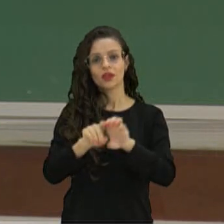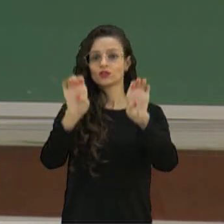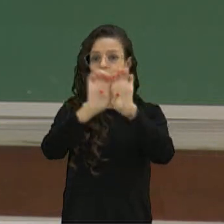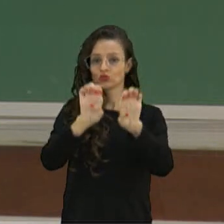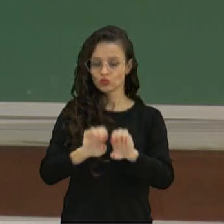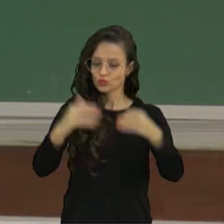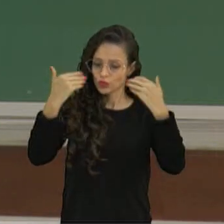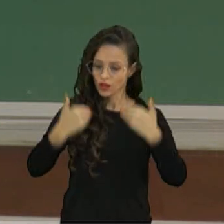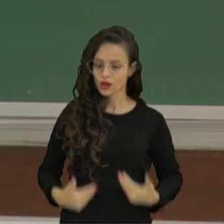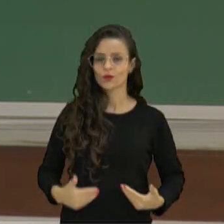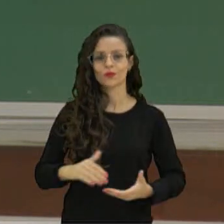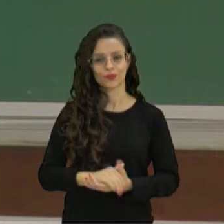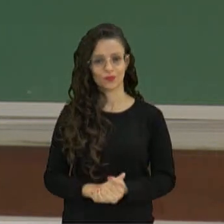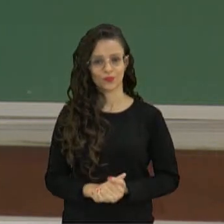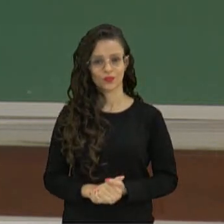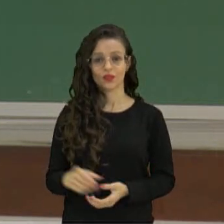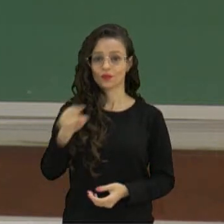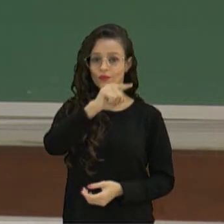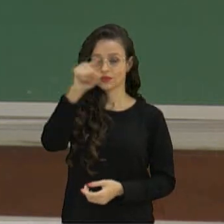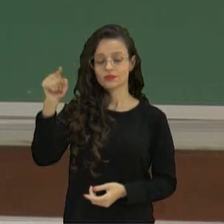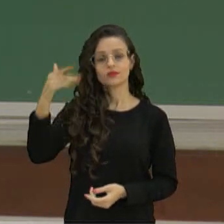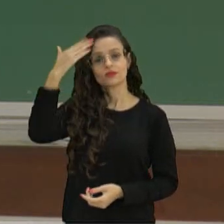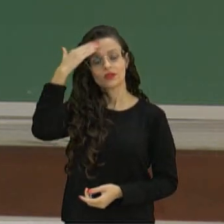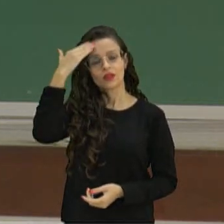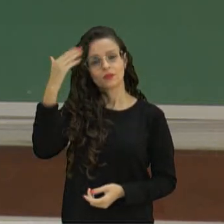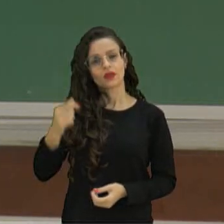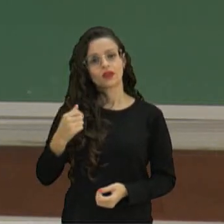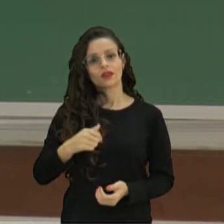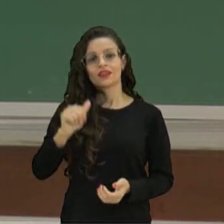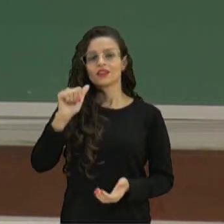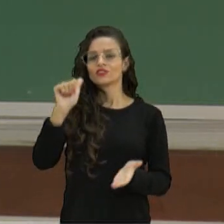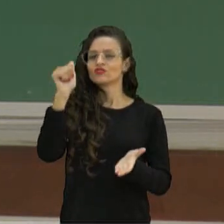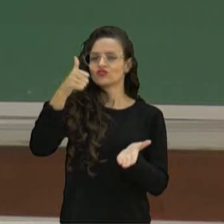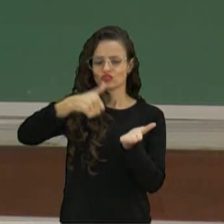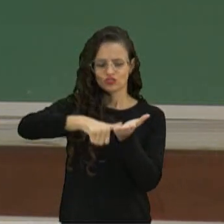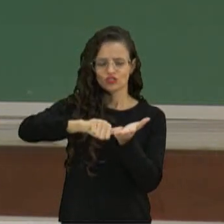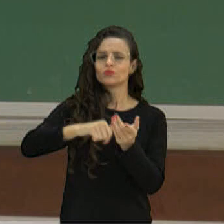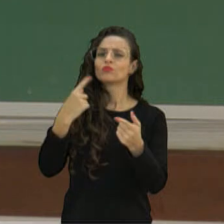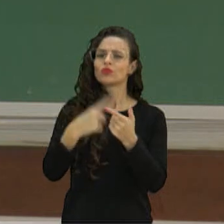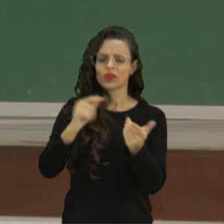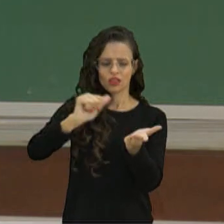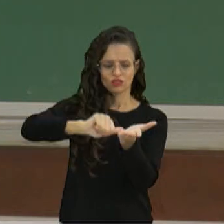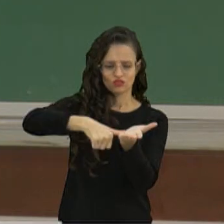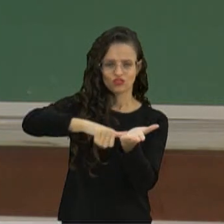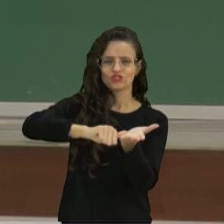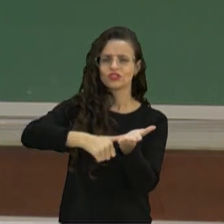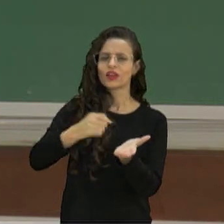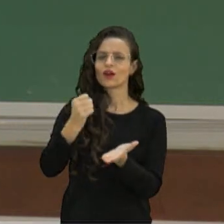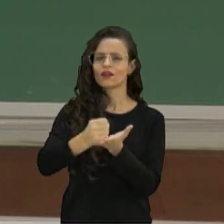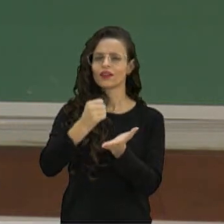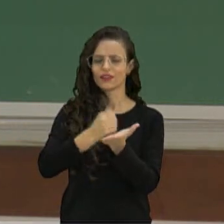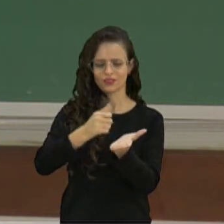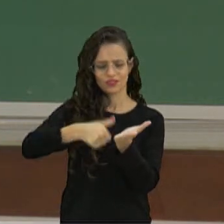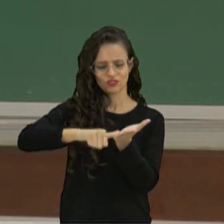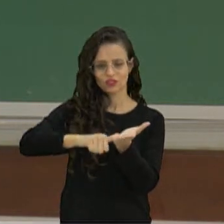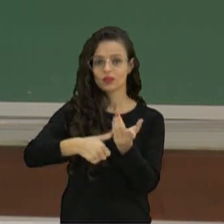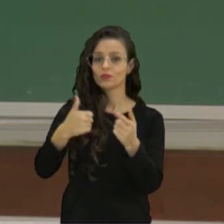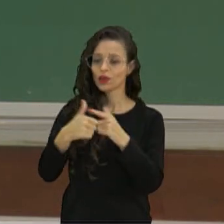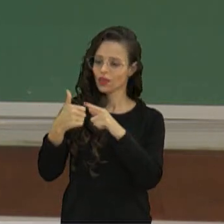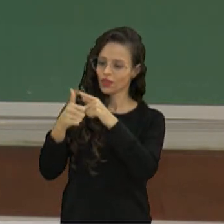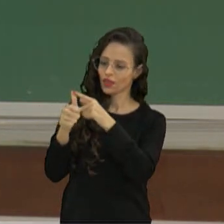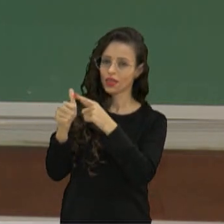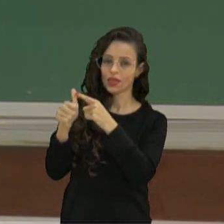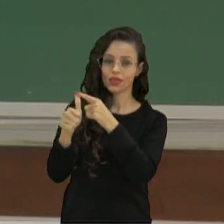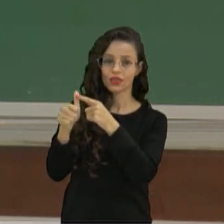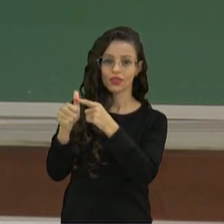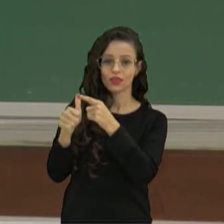estrutural. Para vocês terem uma ideia, a nossa impressão digital, por que nós colocamos a impressão digital na carteira de identidade? Porque a impressão que eu